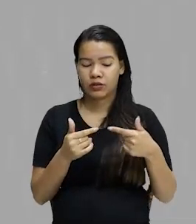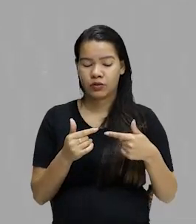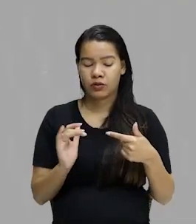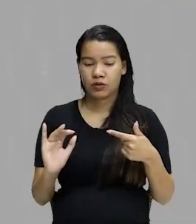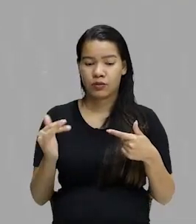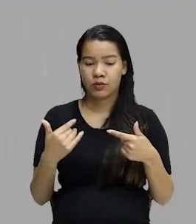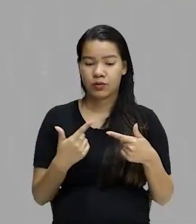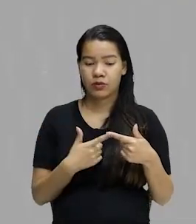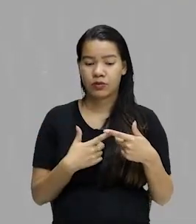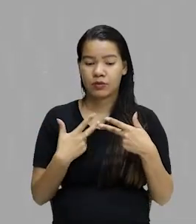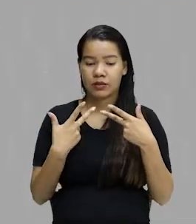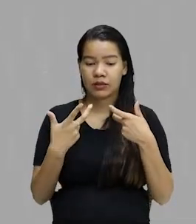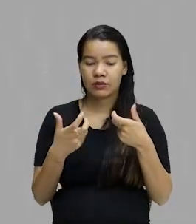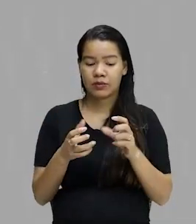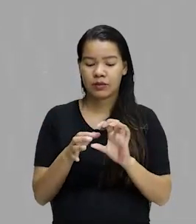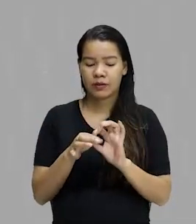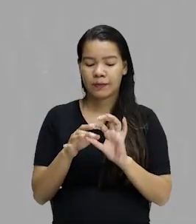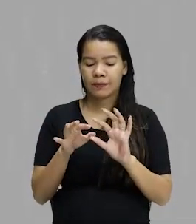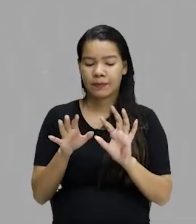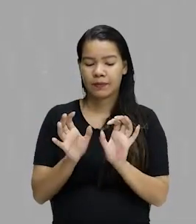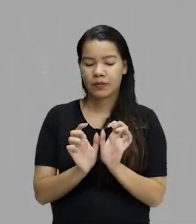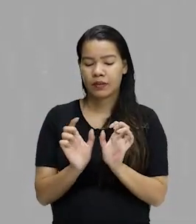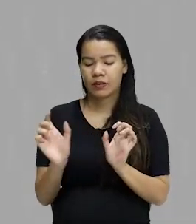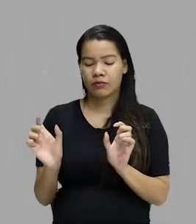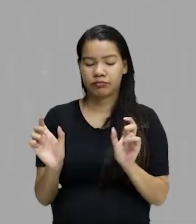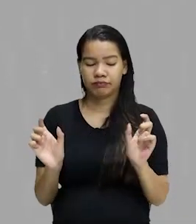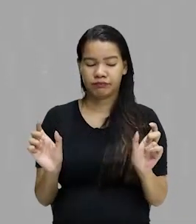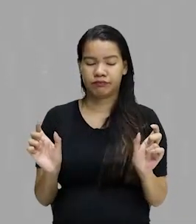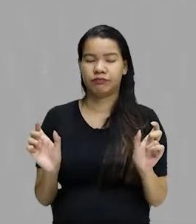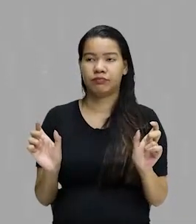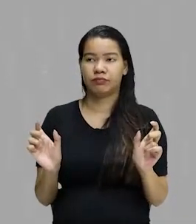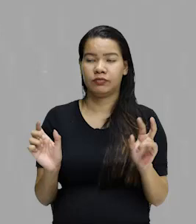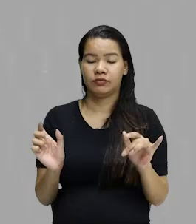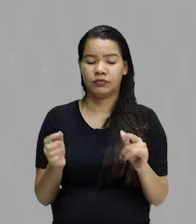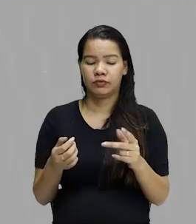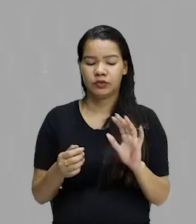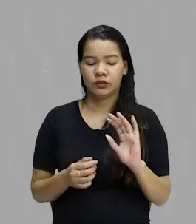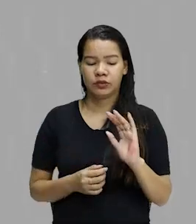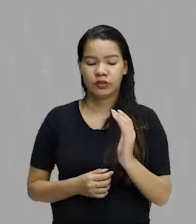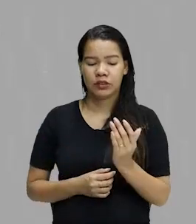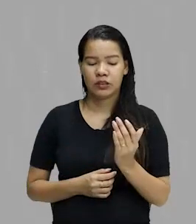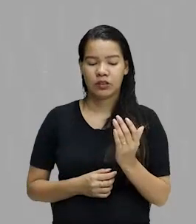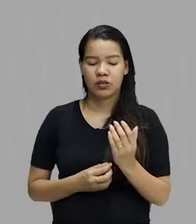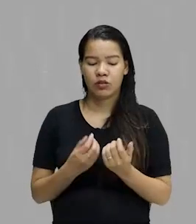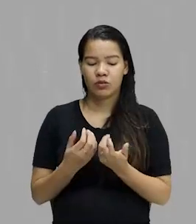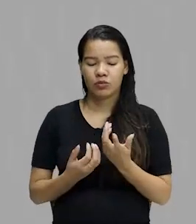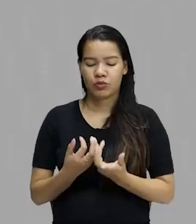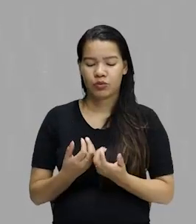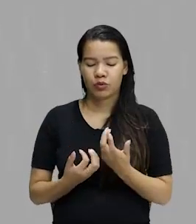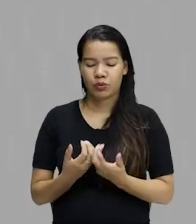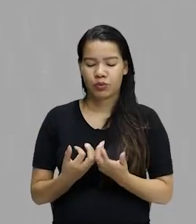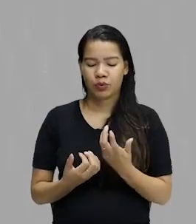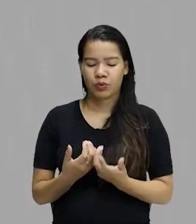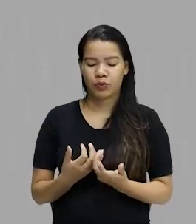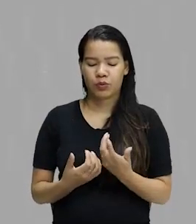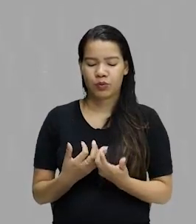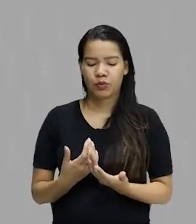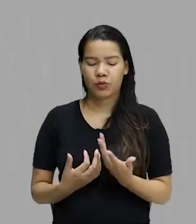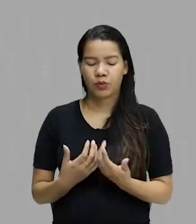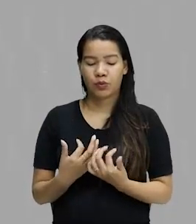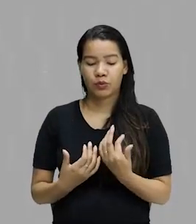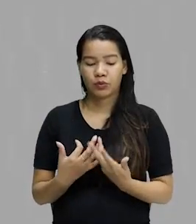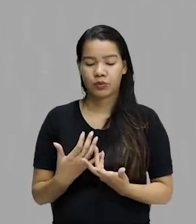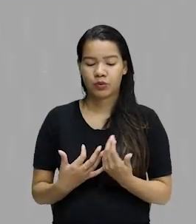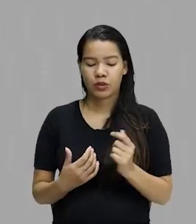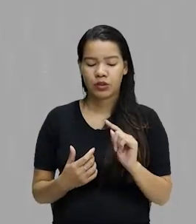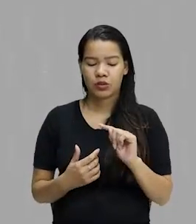o desprendimento do gás carbônico. Haverá, turma, um borbulhamento. Esse borbulhamento, né,